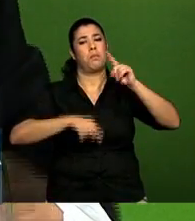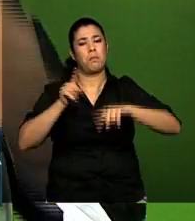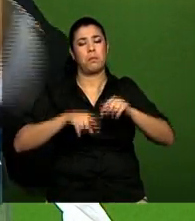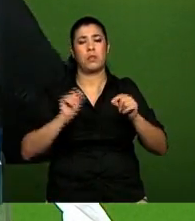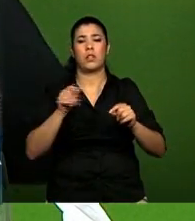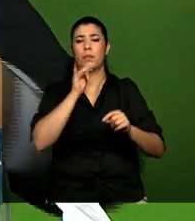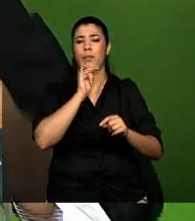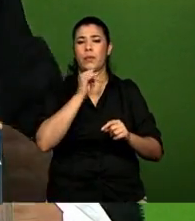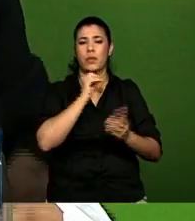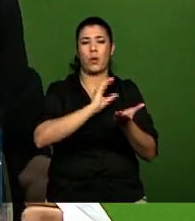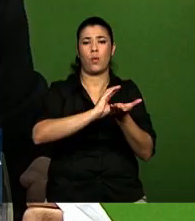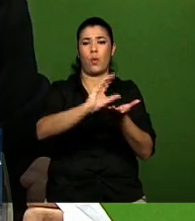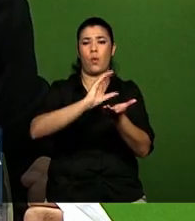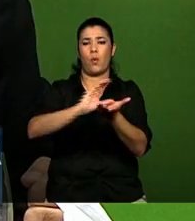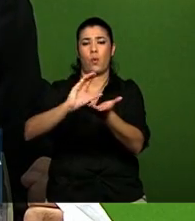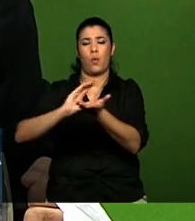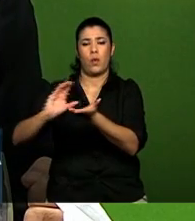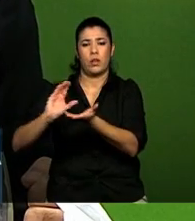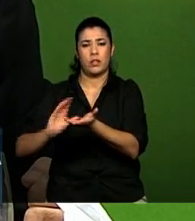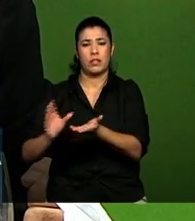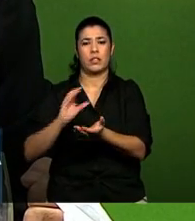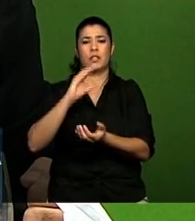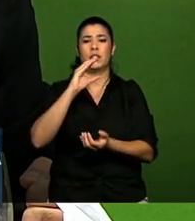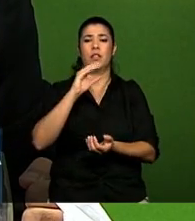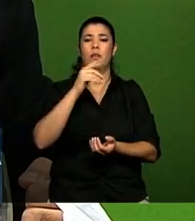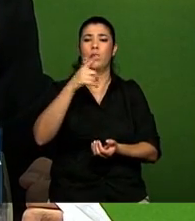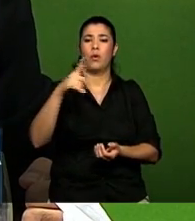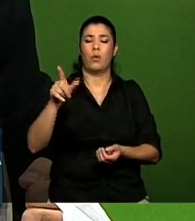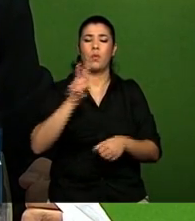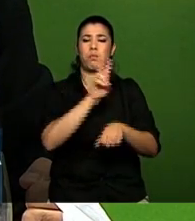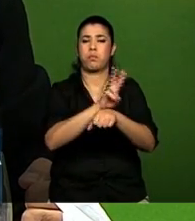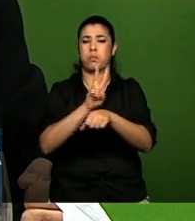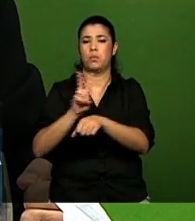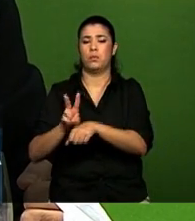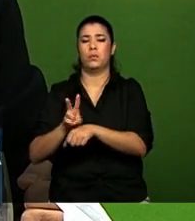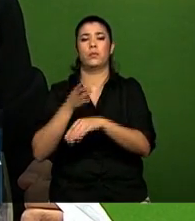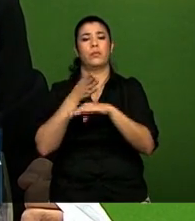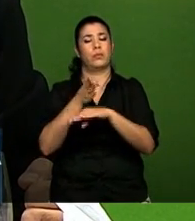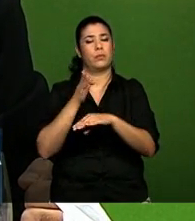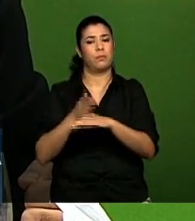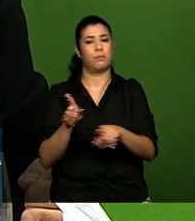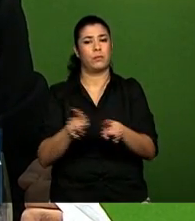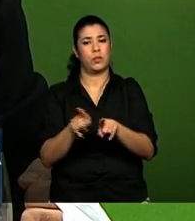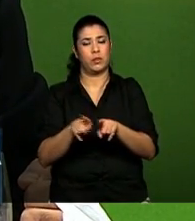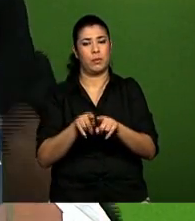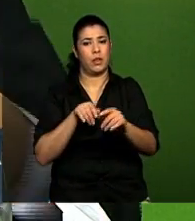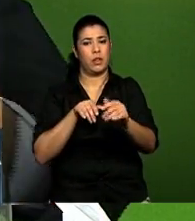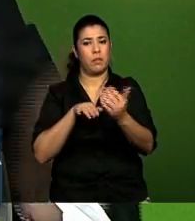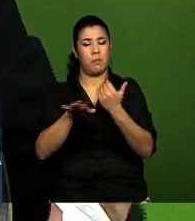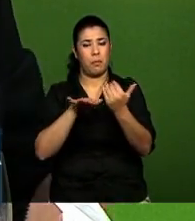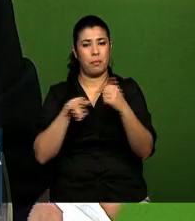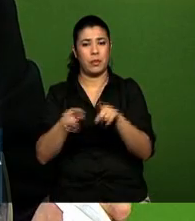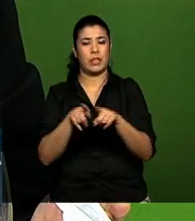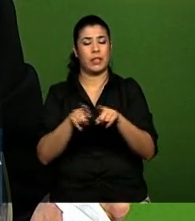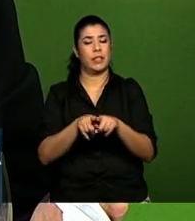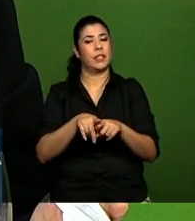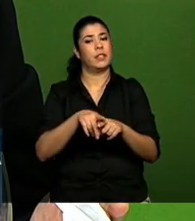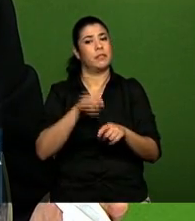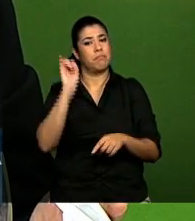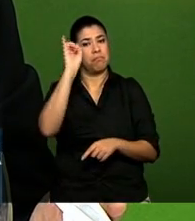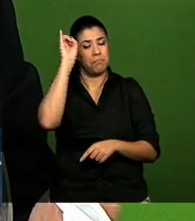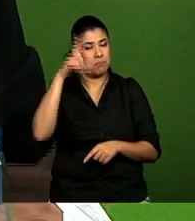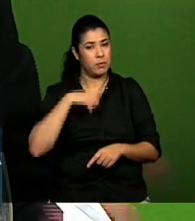como os investimentos e mobilidade que estão preservados para eh eh preservarmos esse